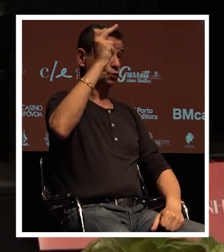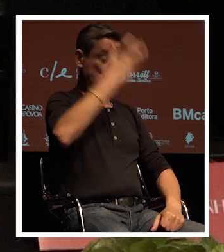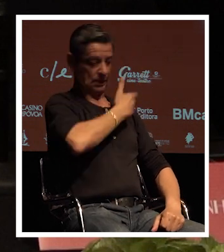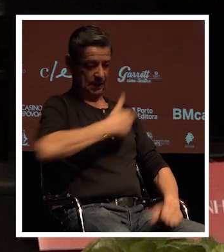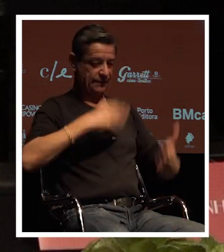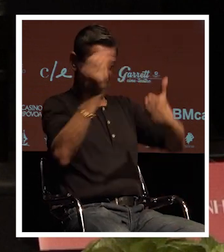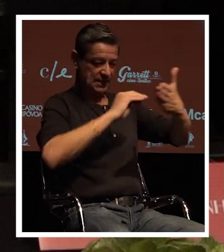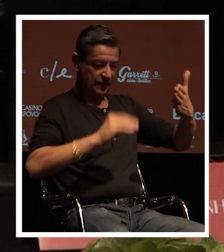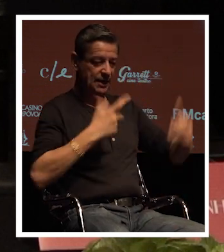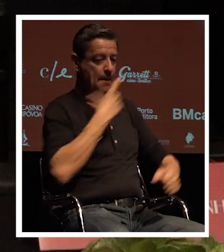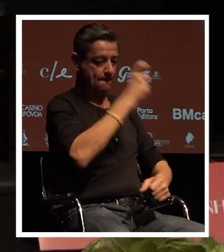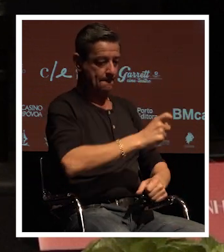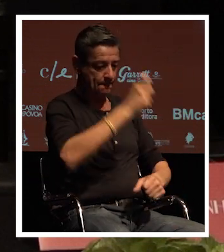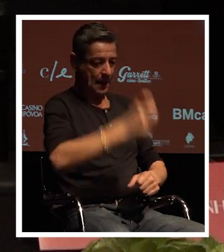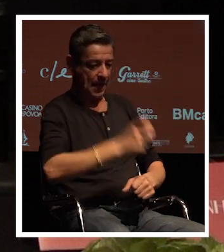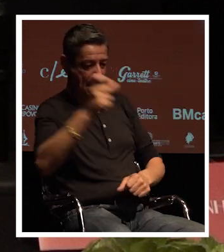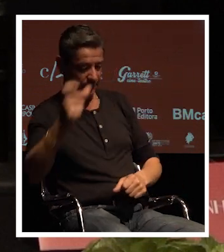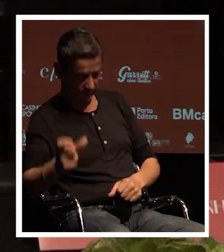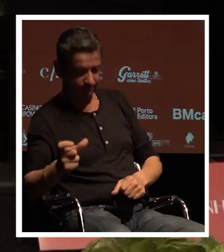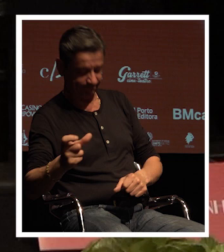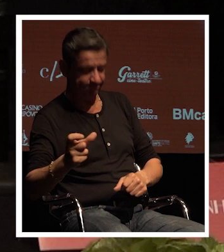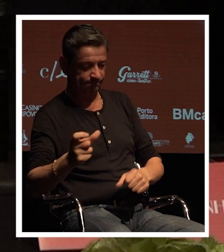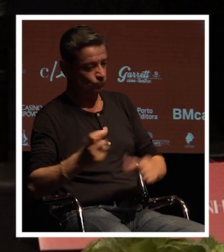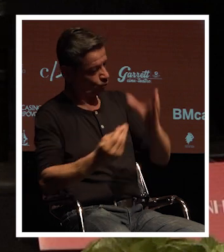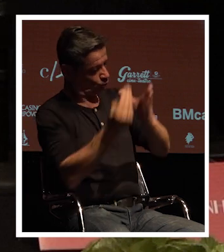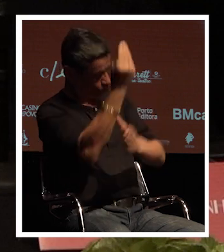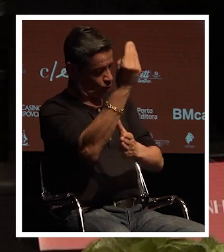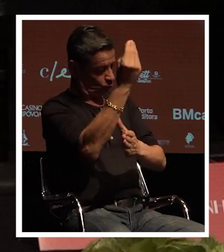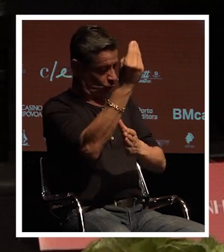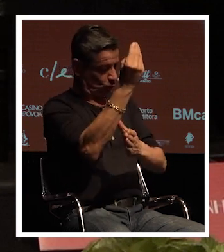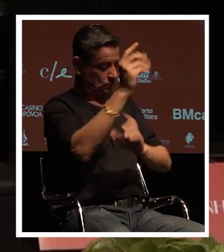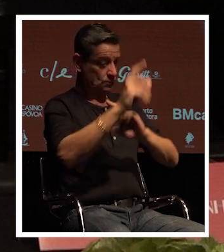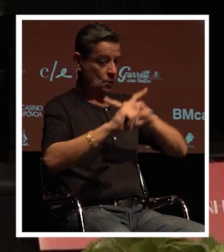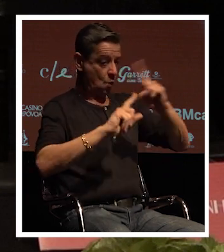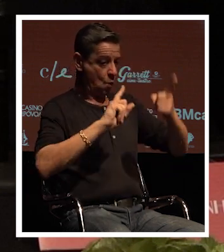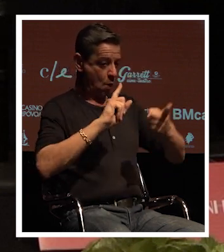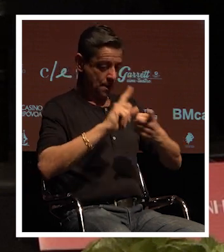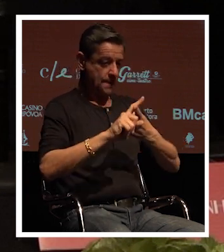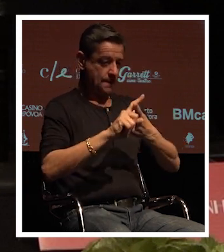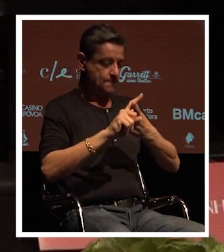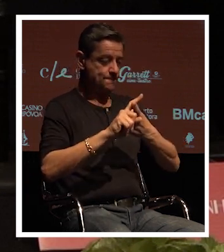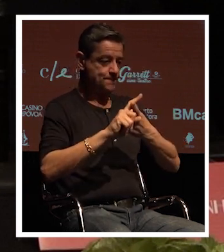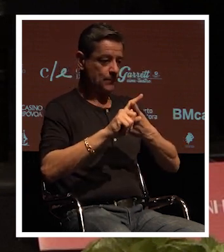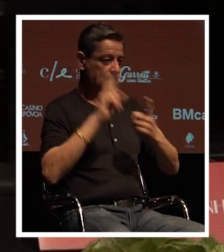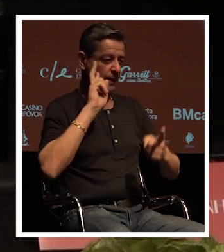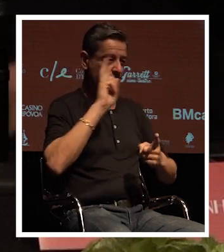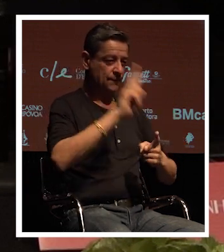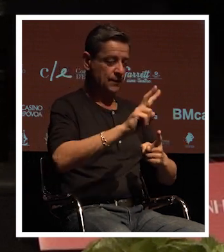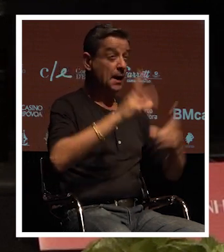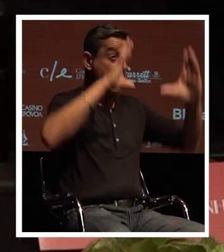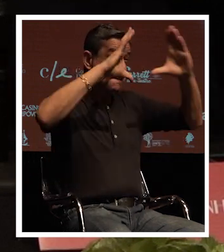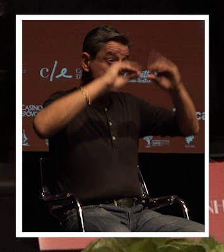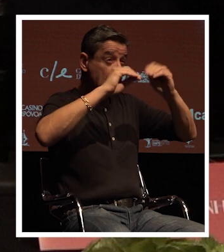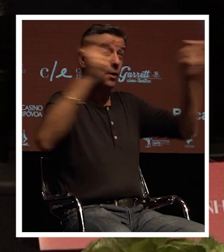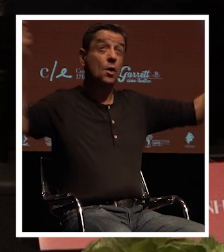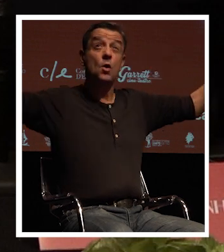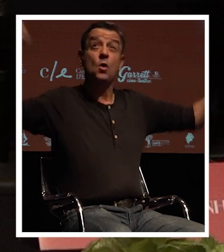escrevi estas palavras no disco a grande tribulação dos dilema o olho que vê tudo tem-me sempre na mira apago a luz fecha a